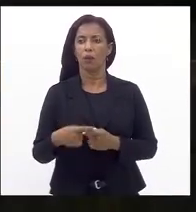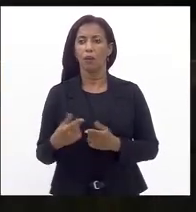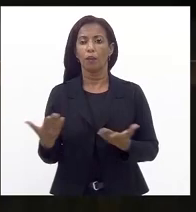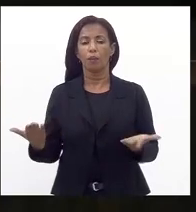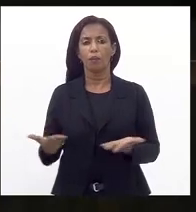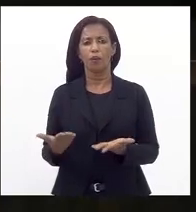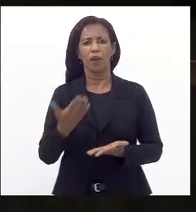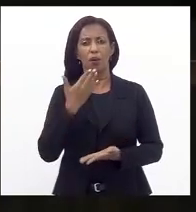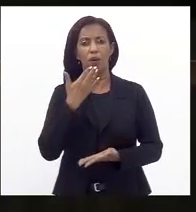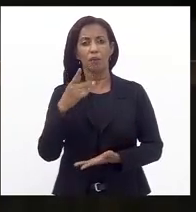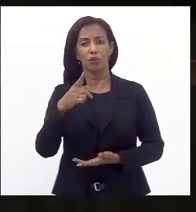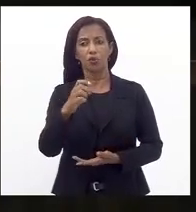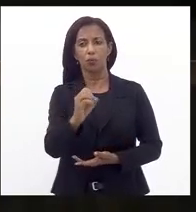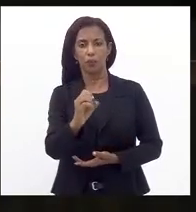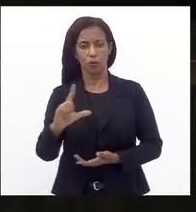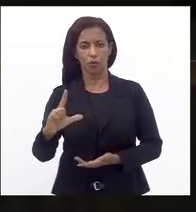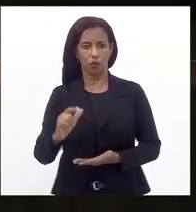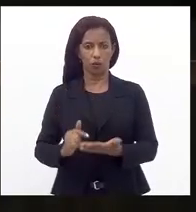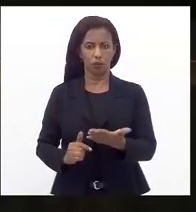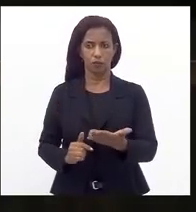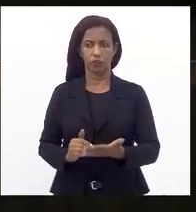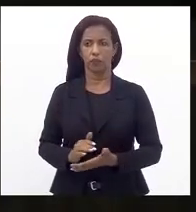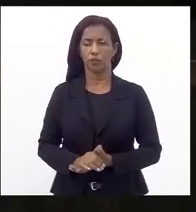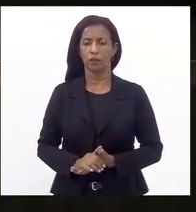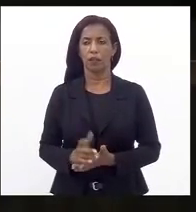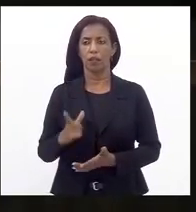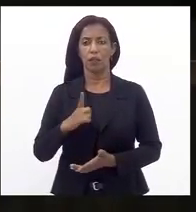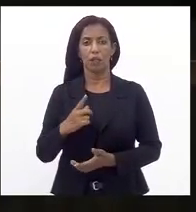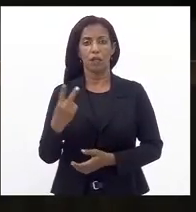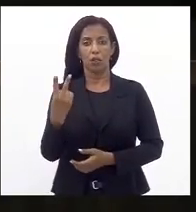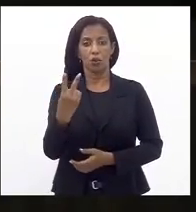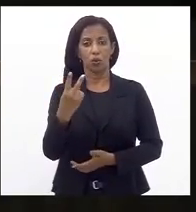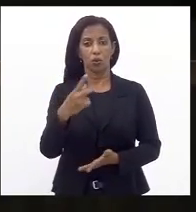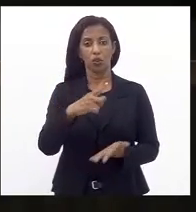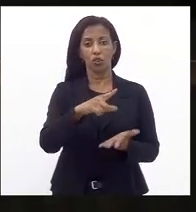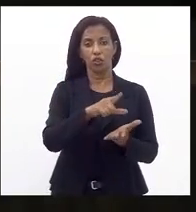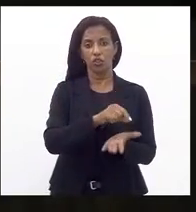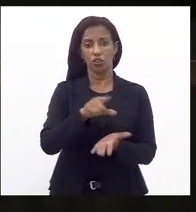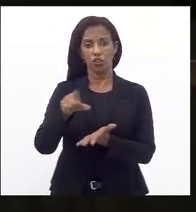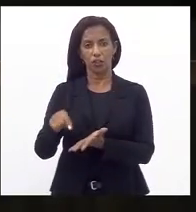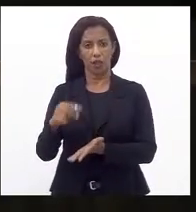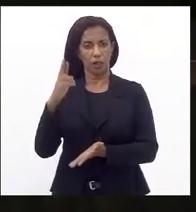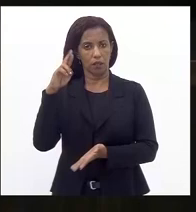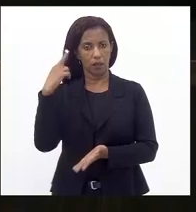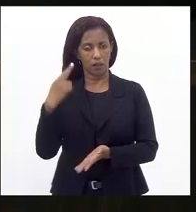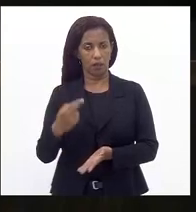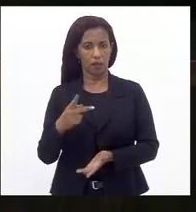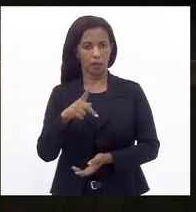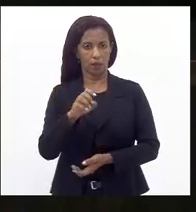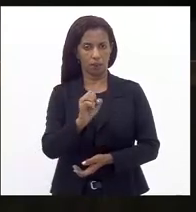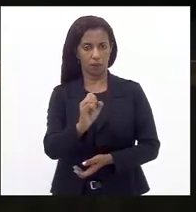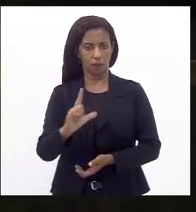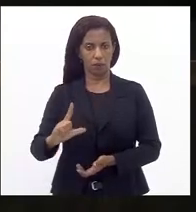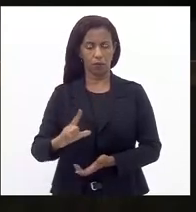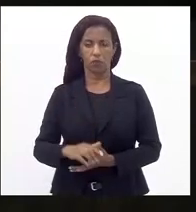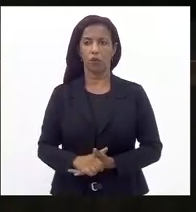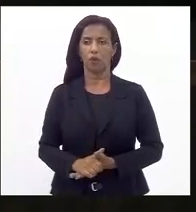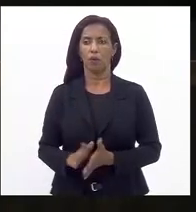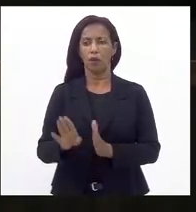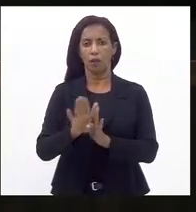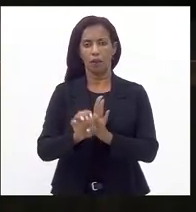vamos fazer uma pílula bancada do PSOL e a sobremesa dos destaques deputada Renata Souza pelo pessoal